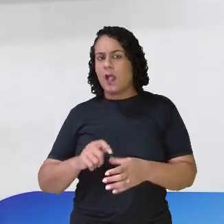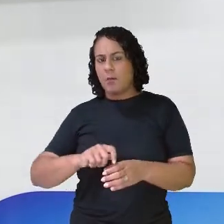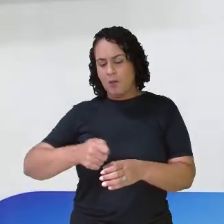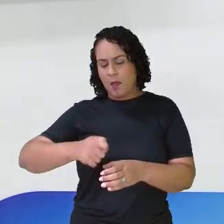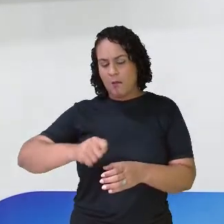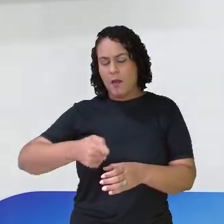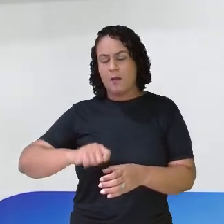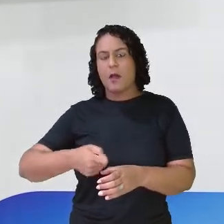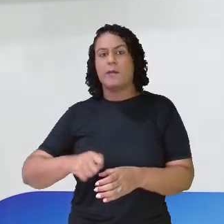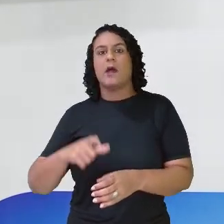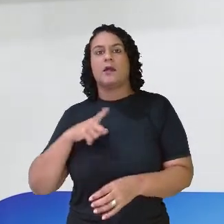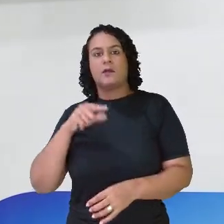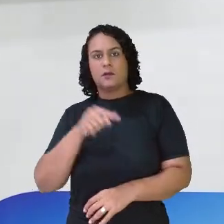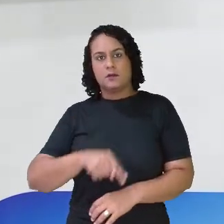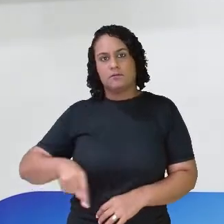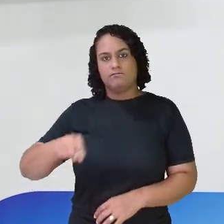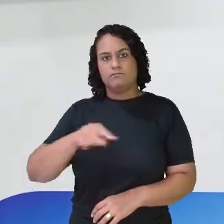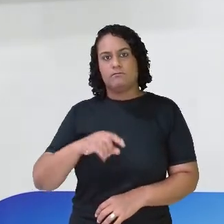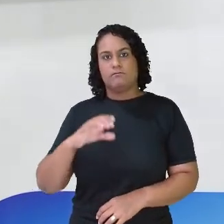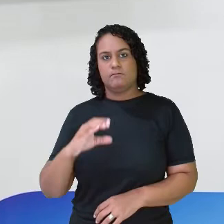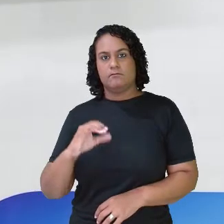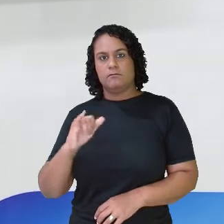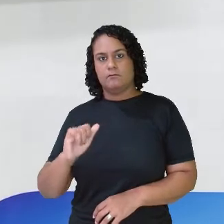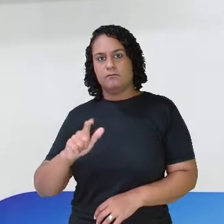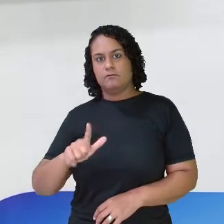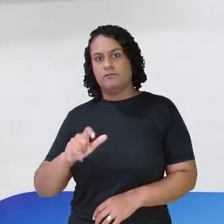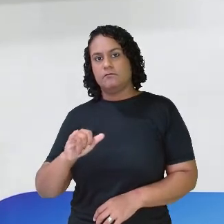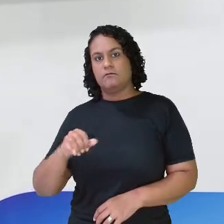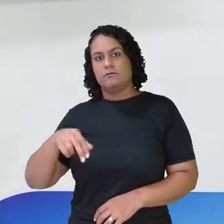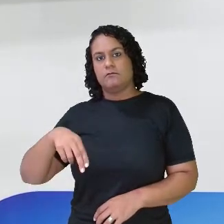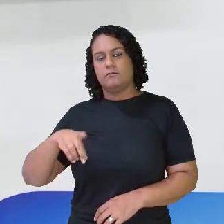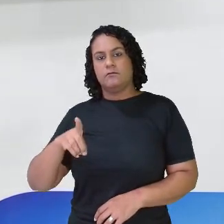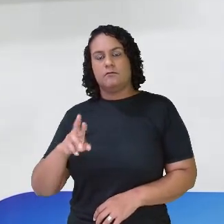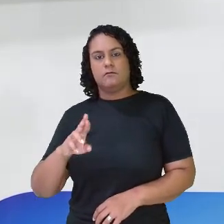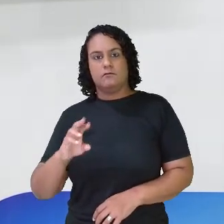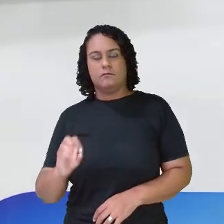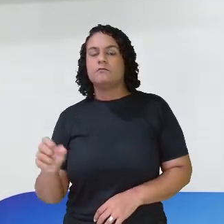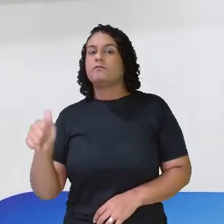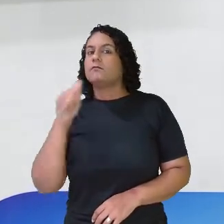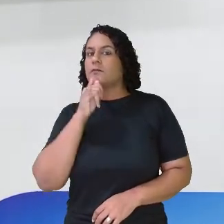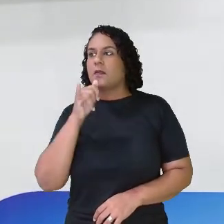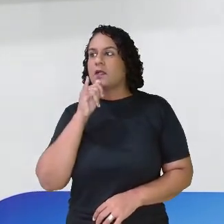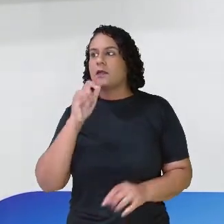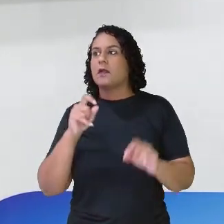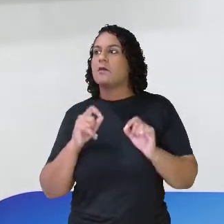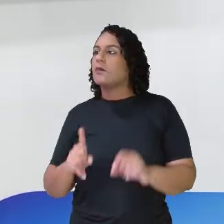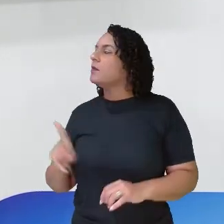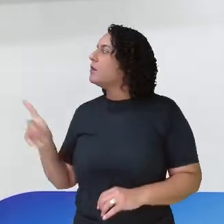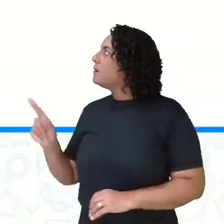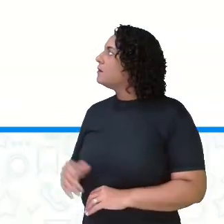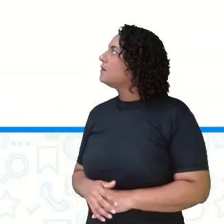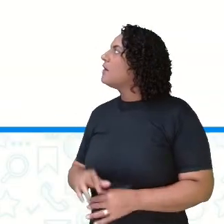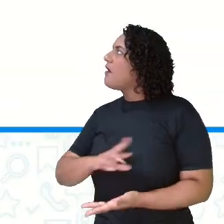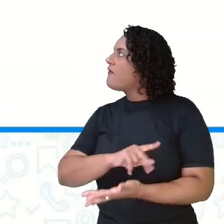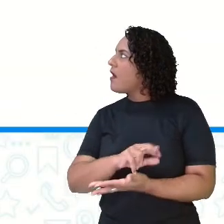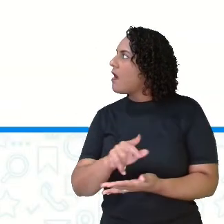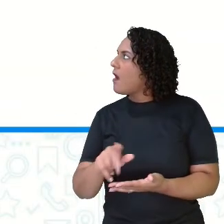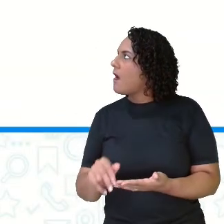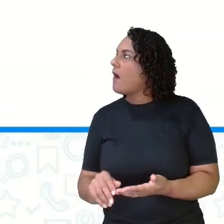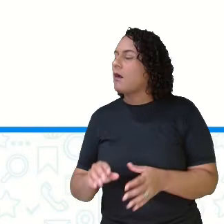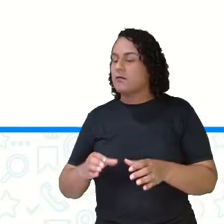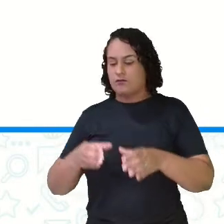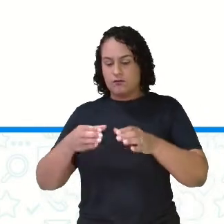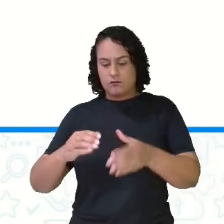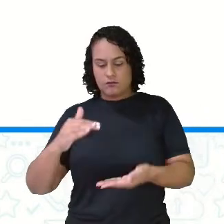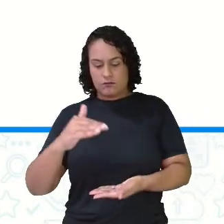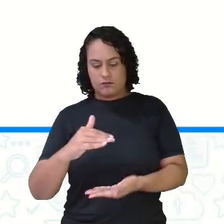supermercado. Cilindro. Eu tenho um exemplo aqui, ó, as variadas latinhas, porque podem